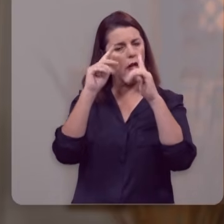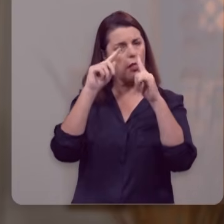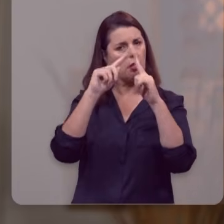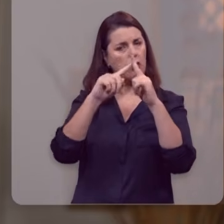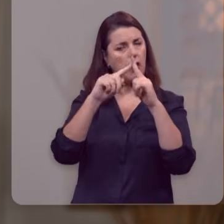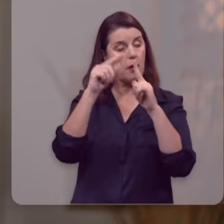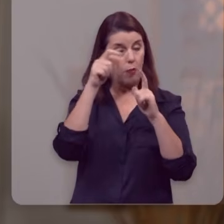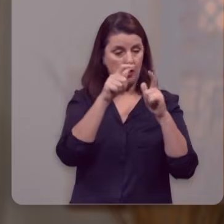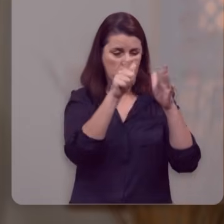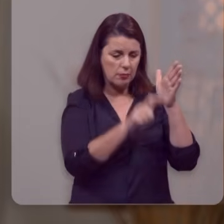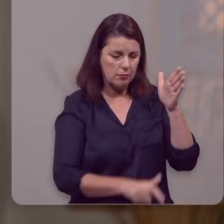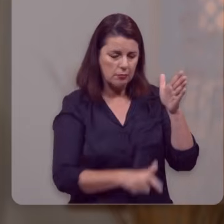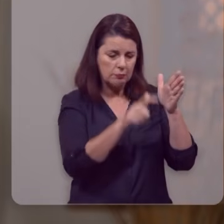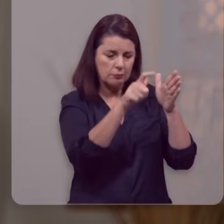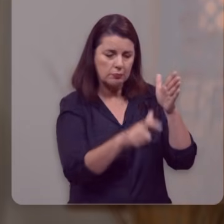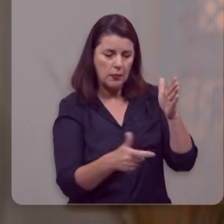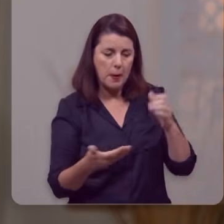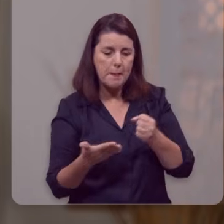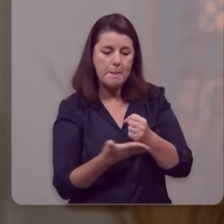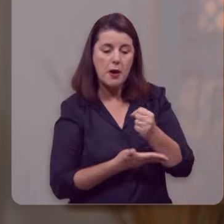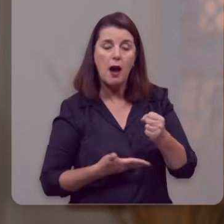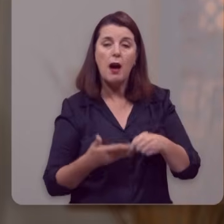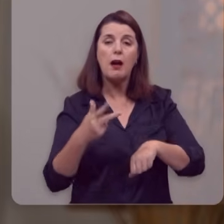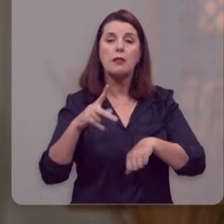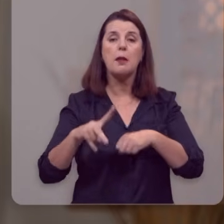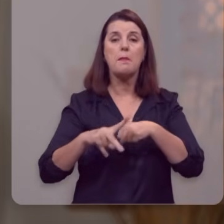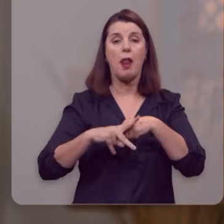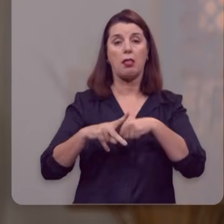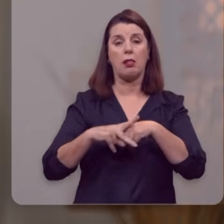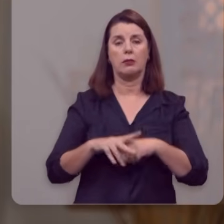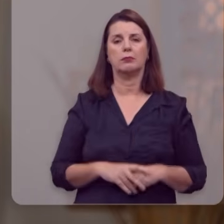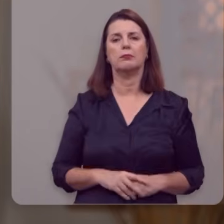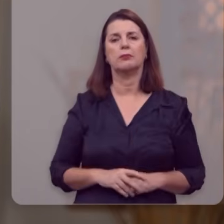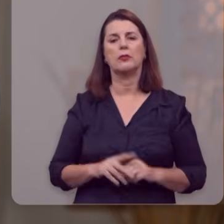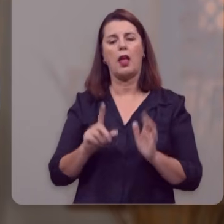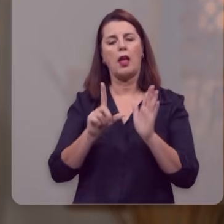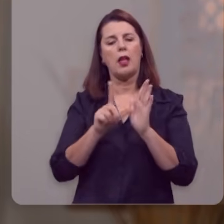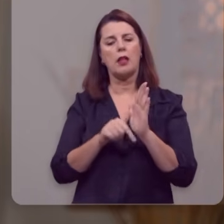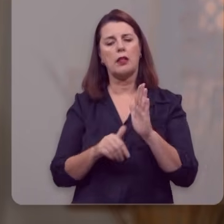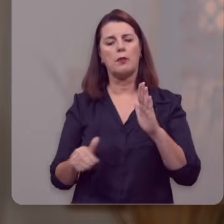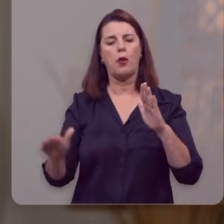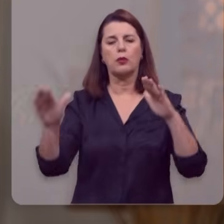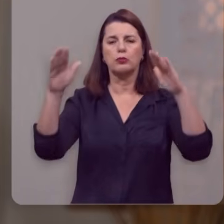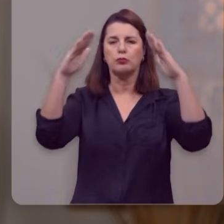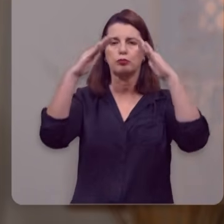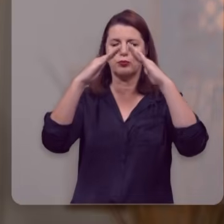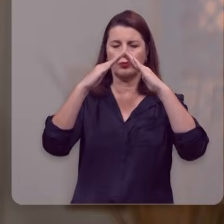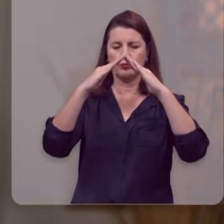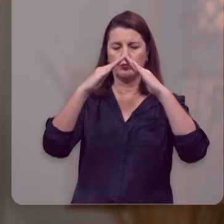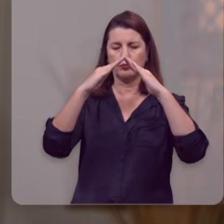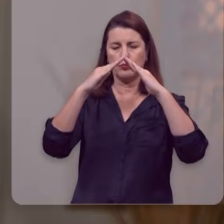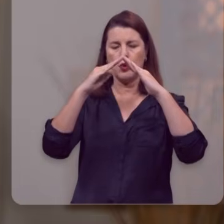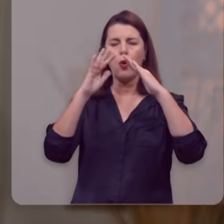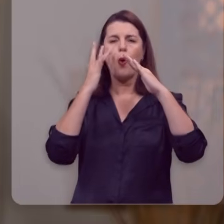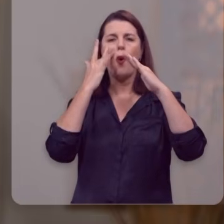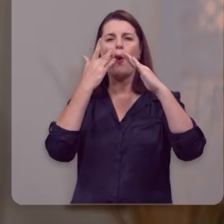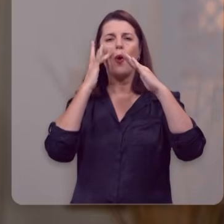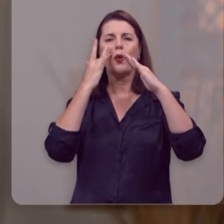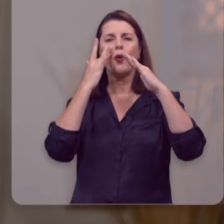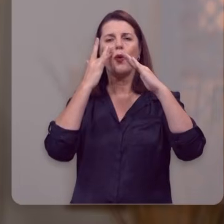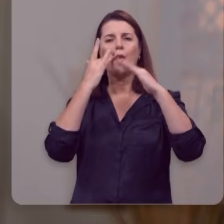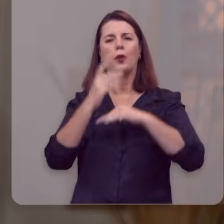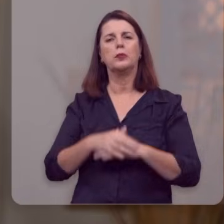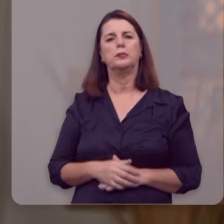essas tábuas sobre uma base de prata e depois cobrir todo esse santuário com ouro